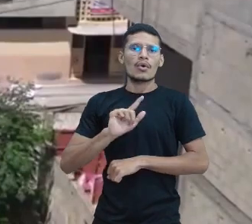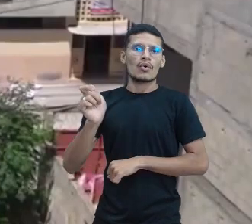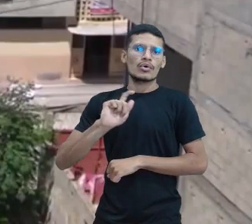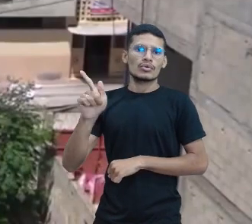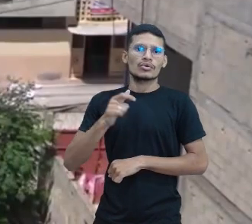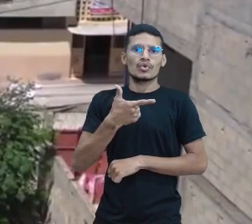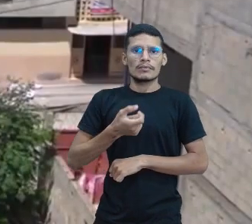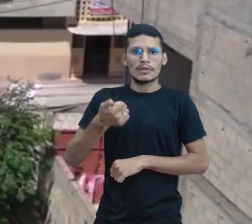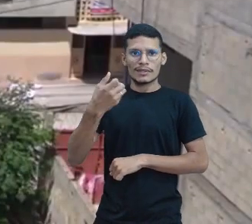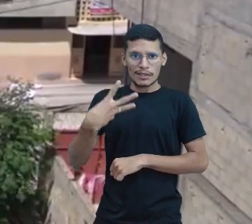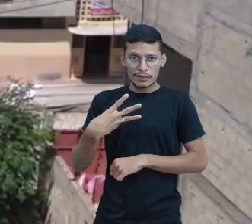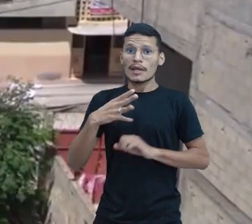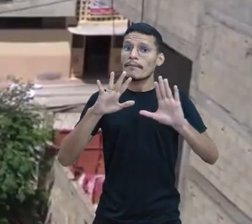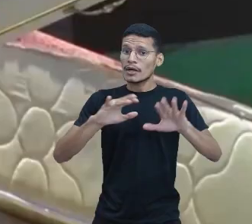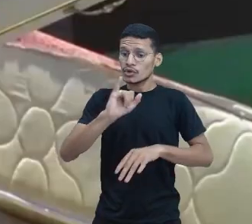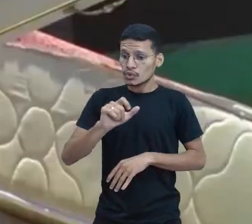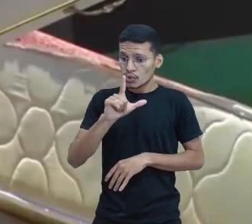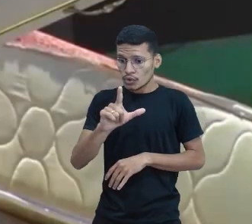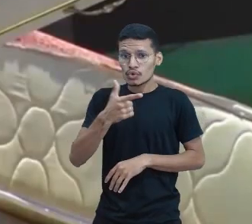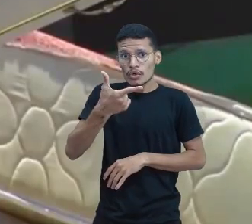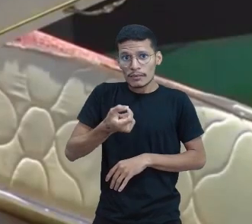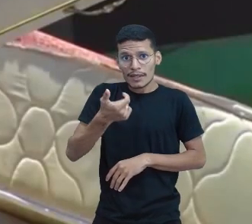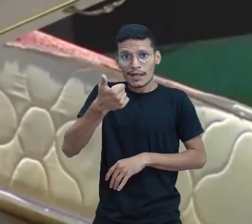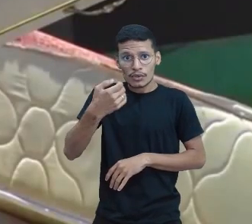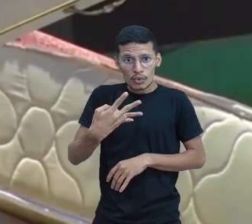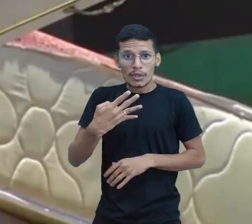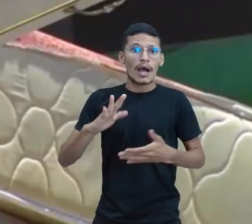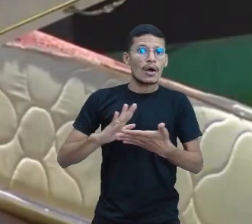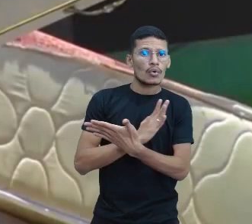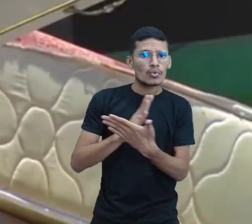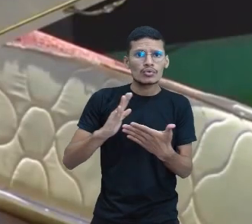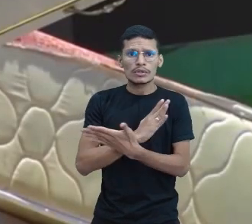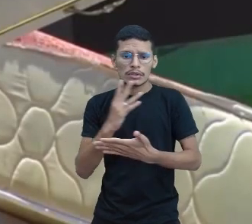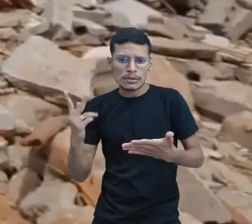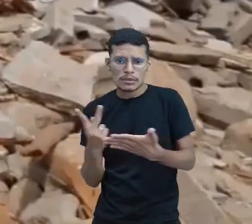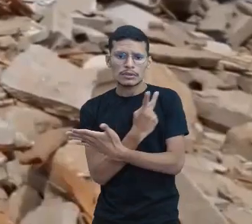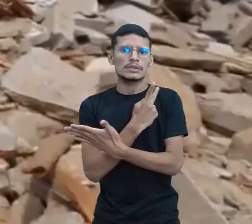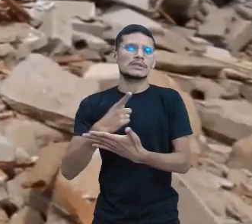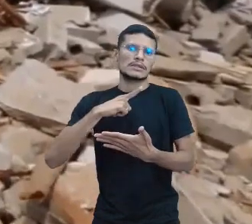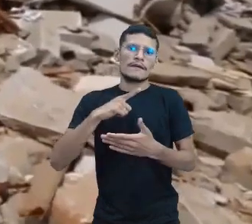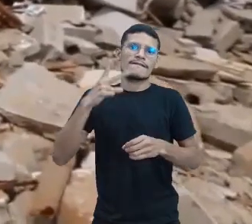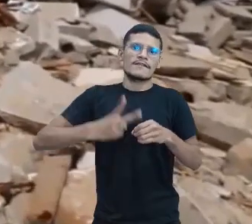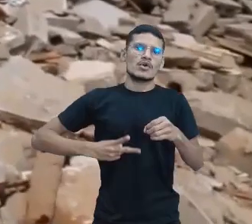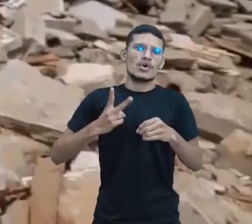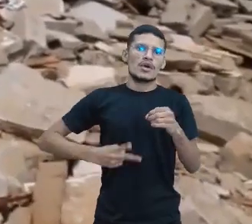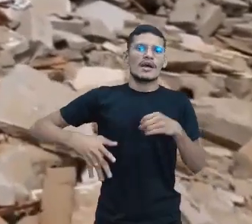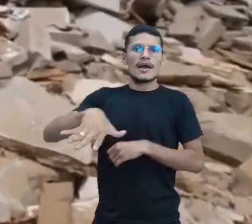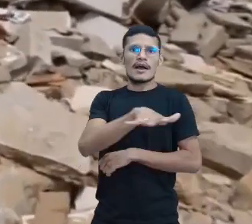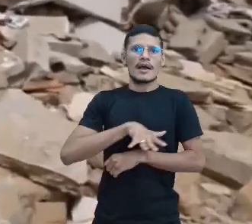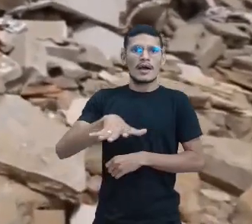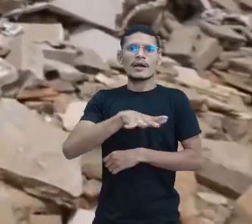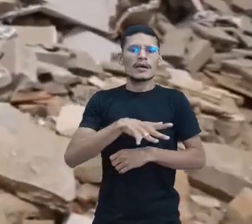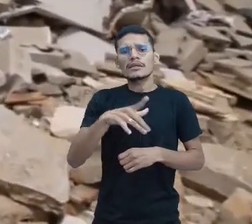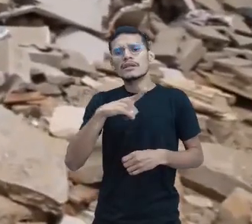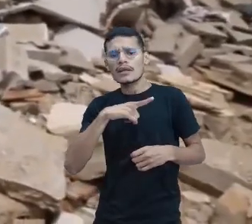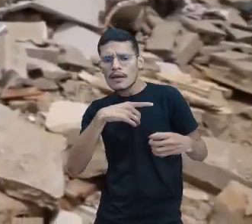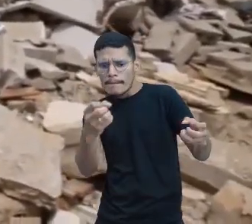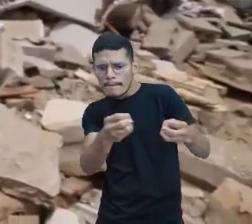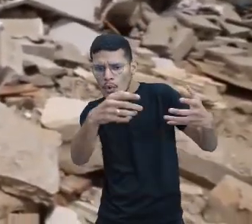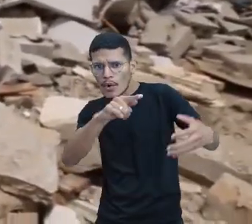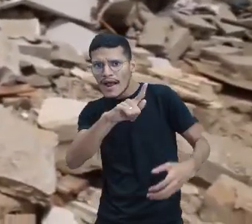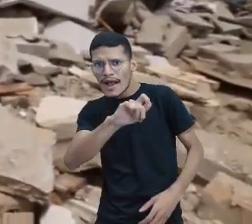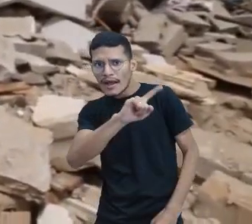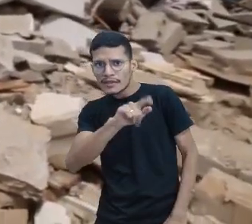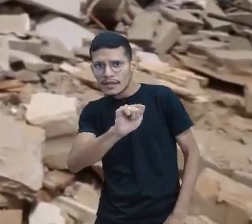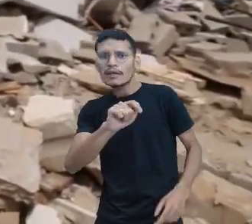julho de 2014, episódios isolados desencadearam um novo surto de violência na região, com bombardeios contra Gaza e o lançamento